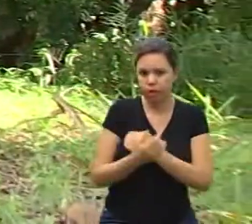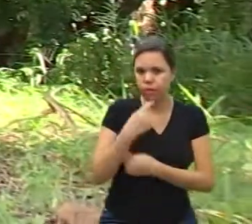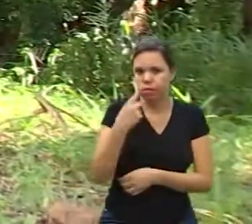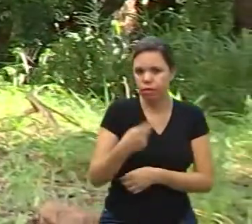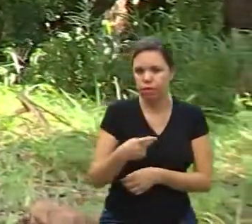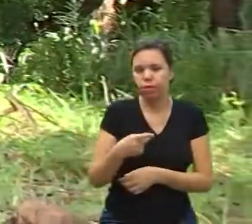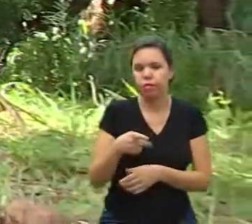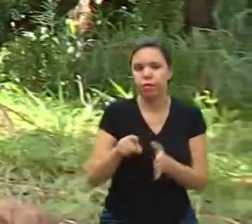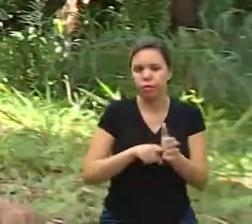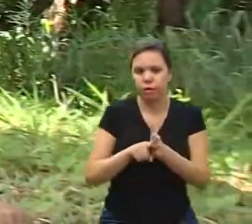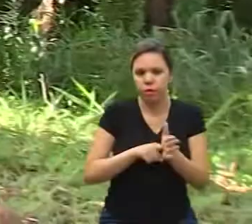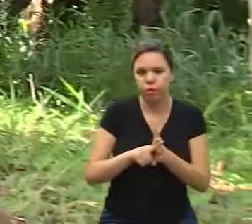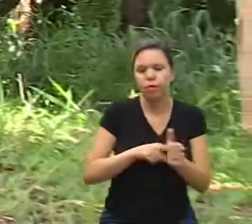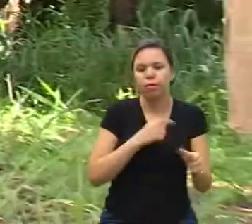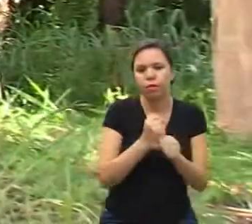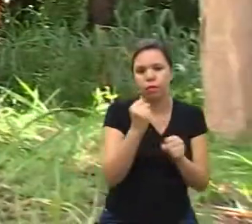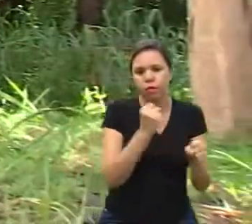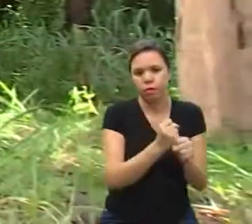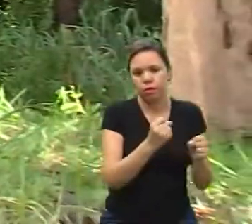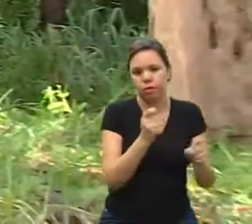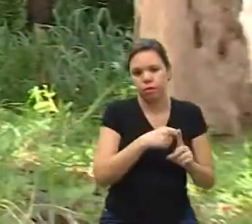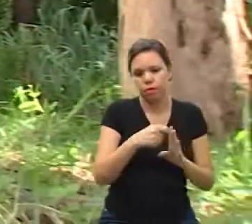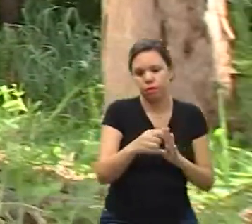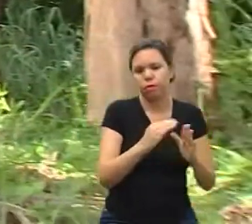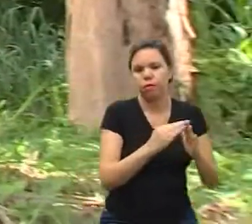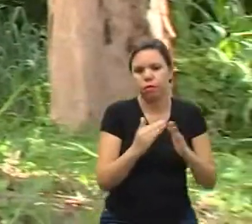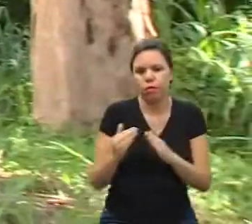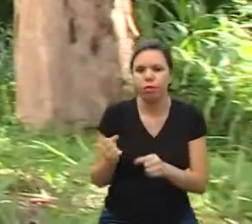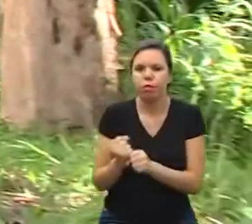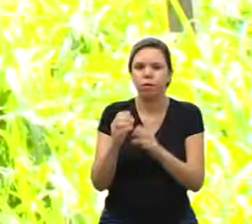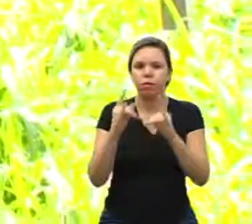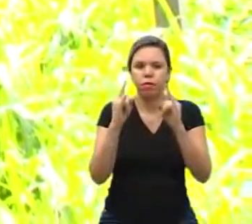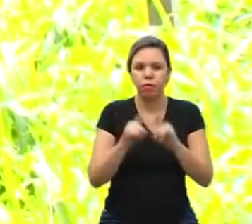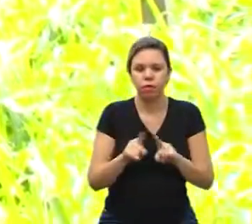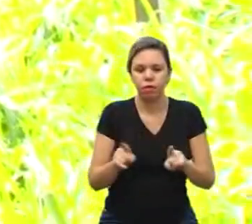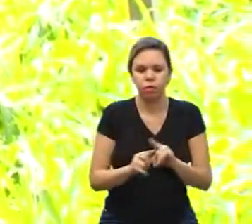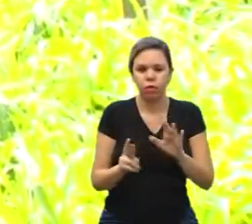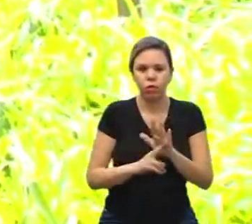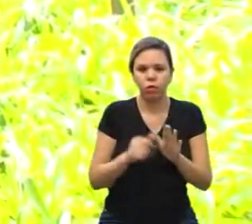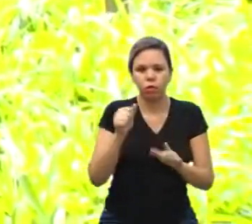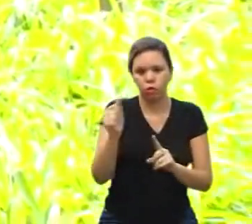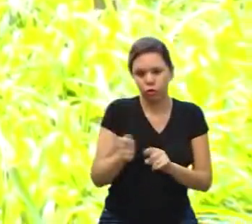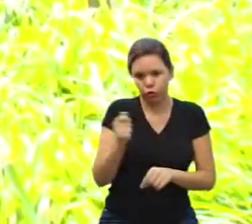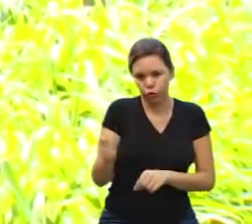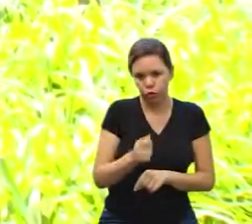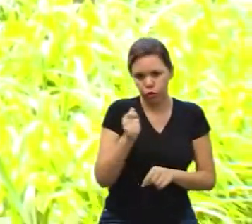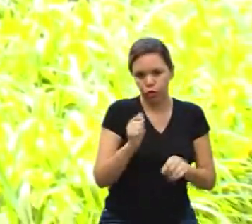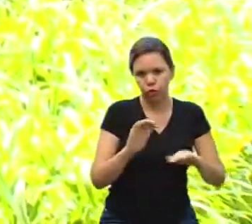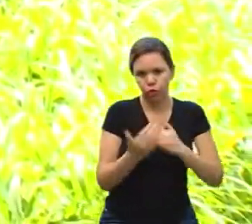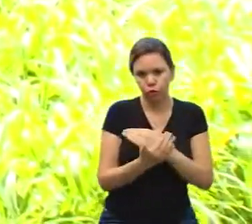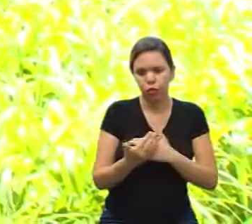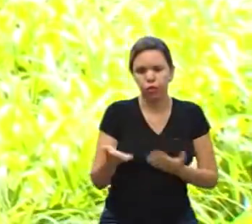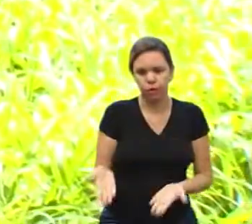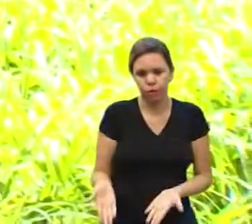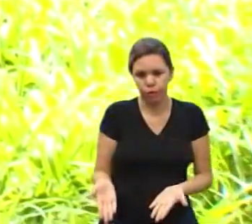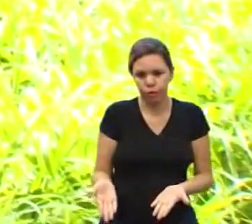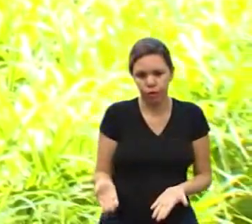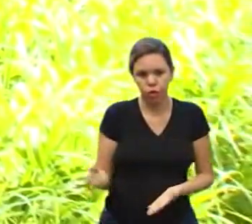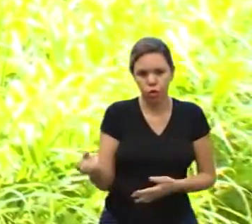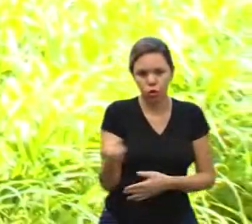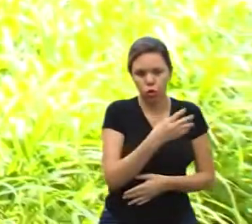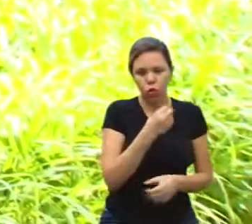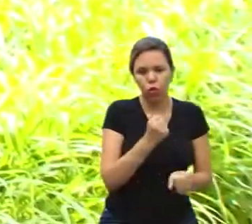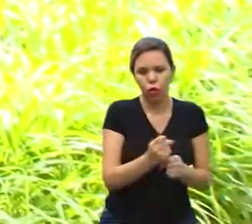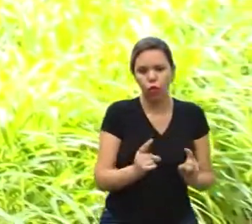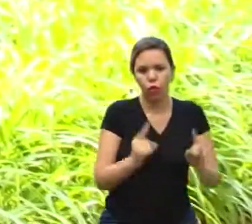tem sido alvo de especulações imobiliárias nos últimos meses. Mas, segundo essa representante da Associação dos Moradores do Bairro,